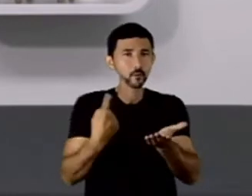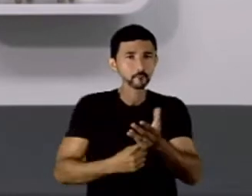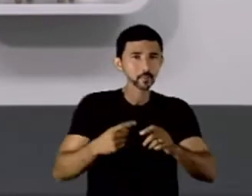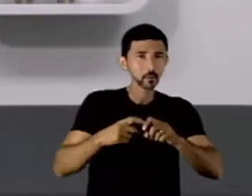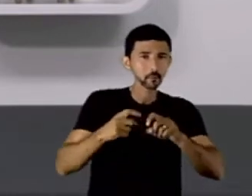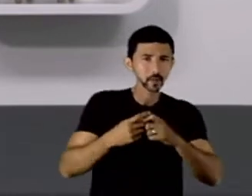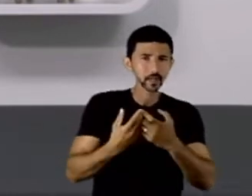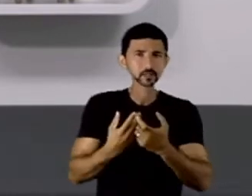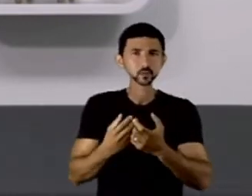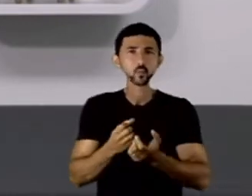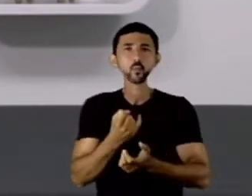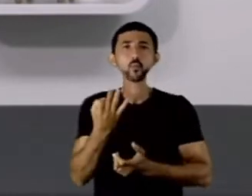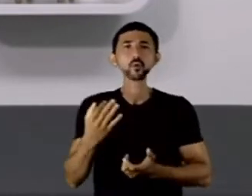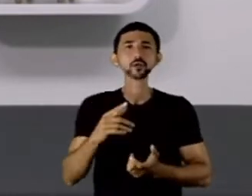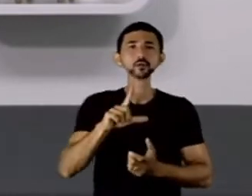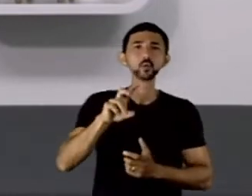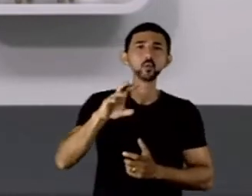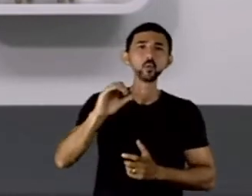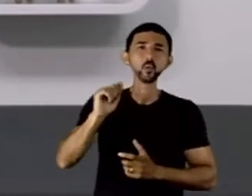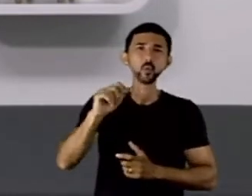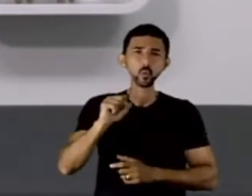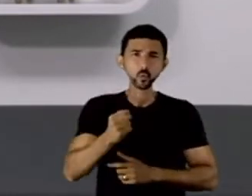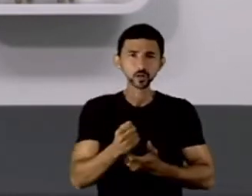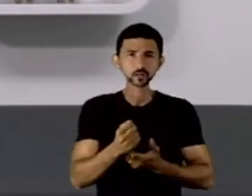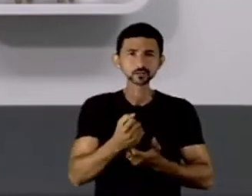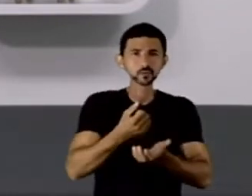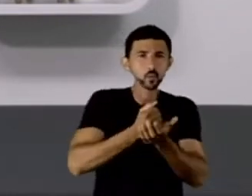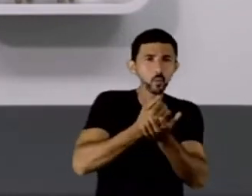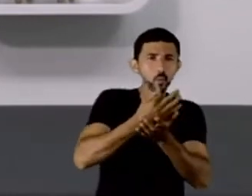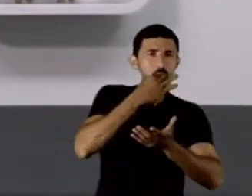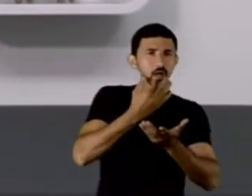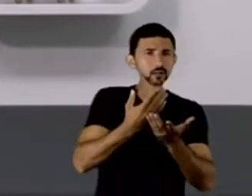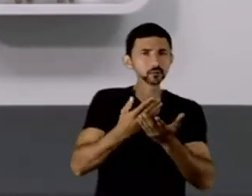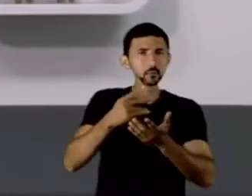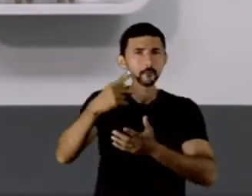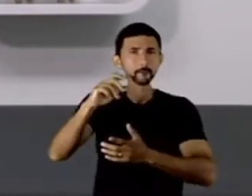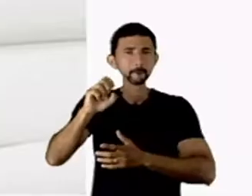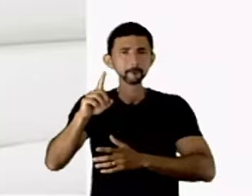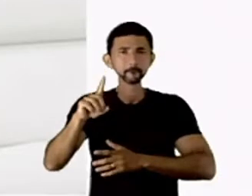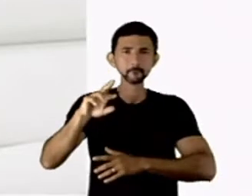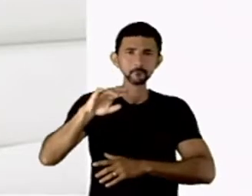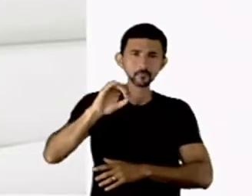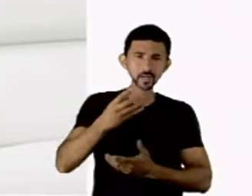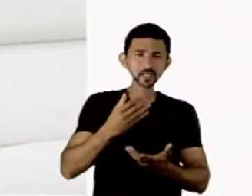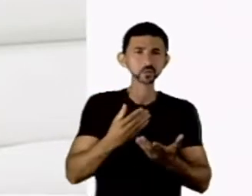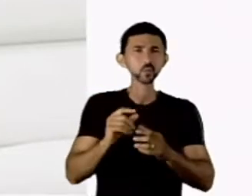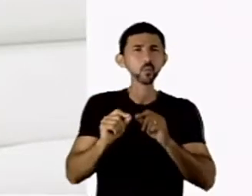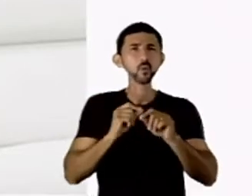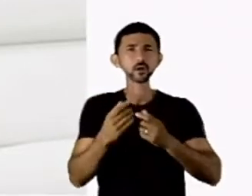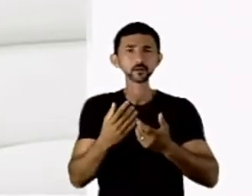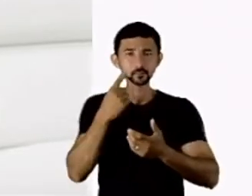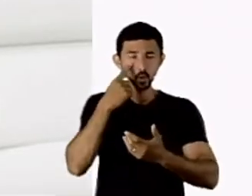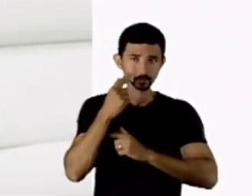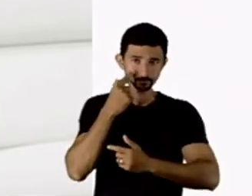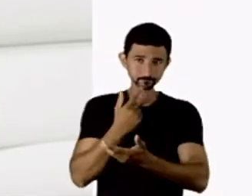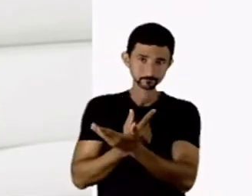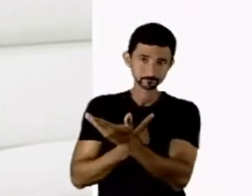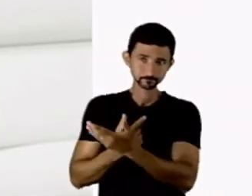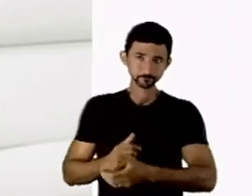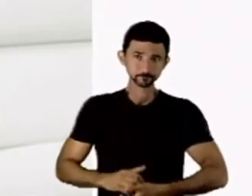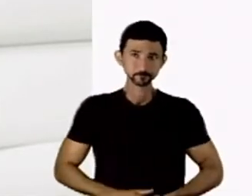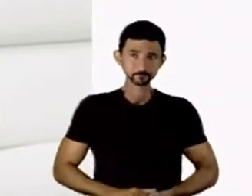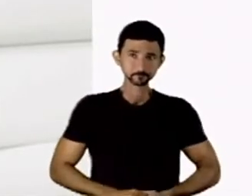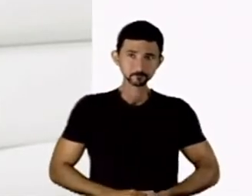comprimidos Lucas terá tomado? E Pedro? Então, olhando na tela, eu te acompanho para a solução.